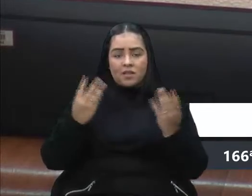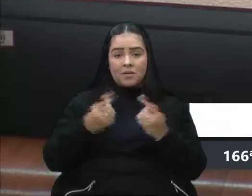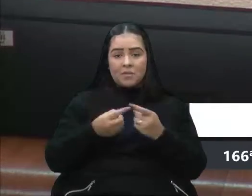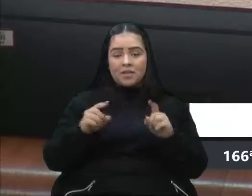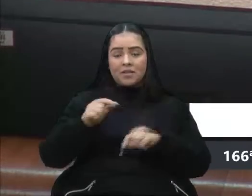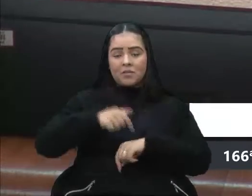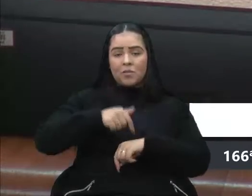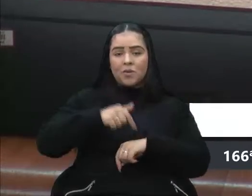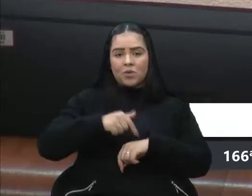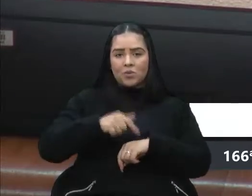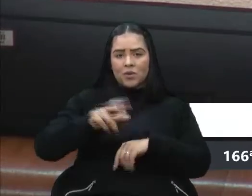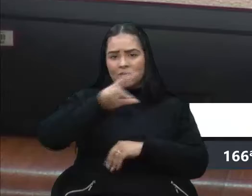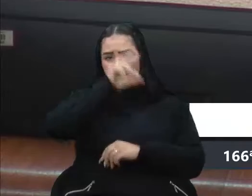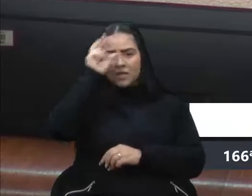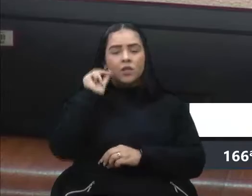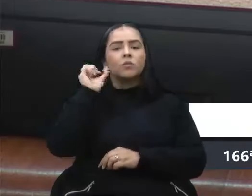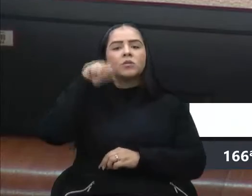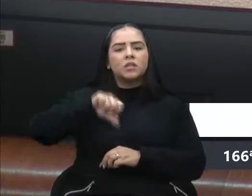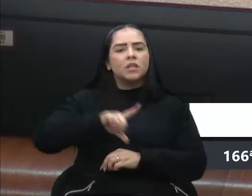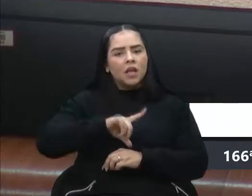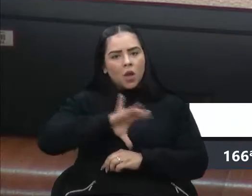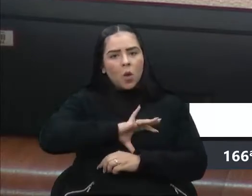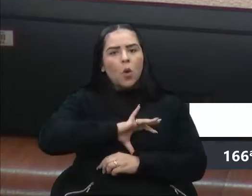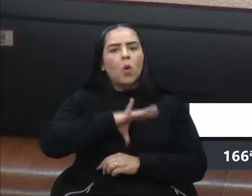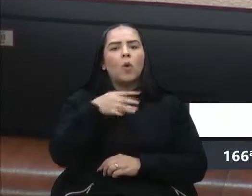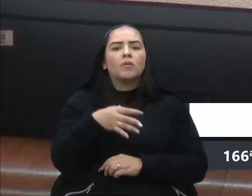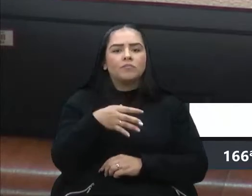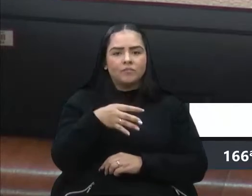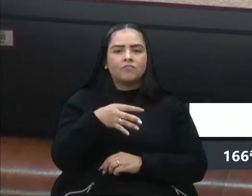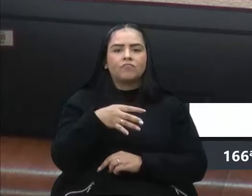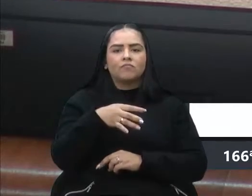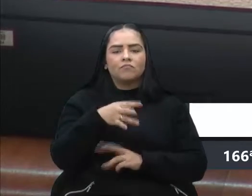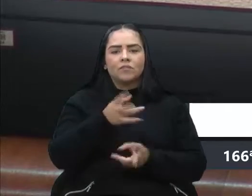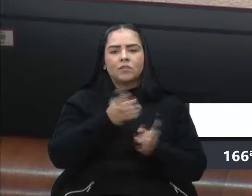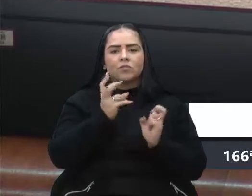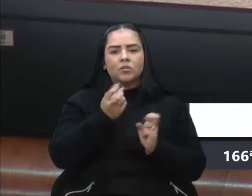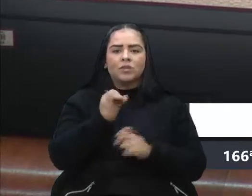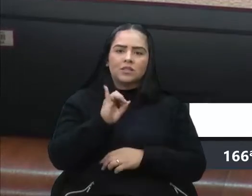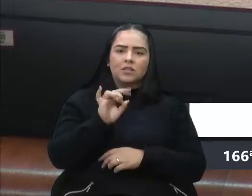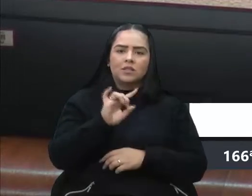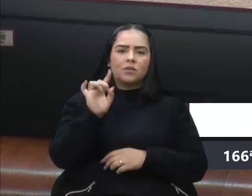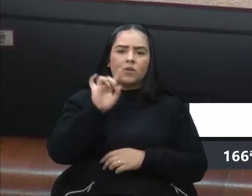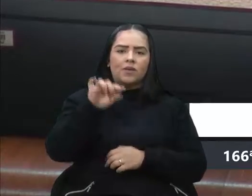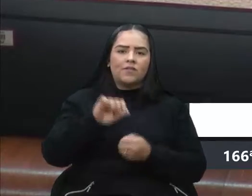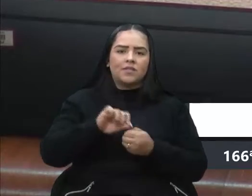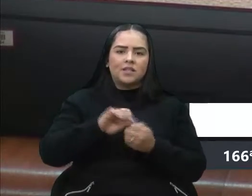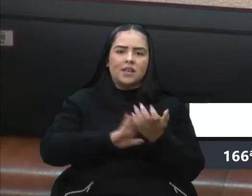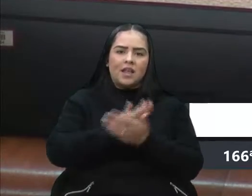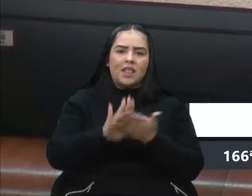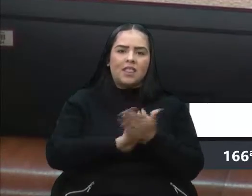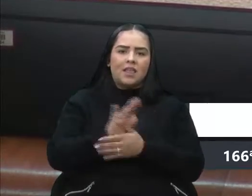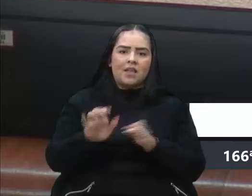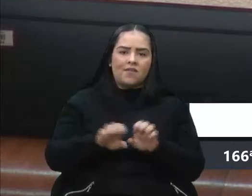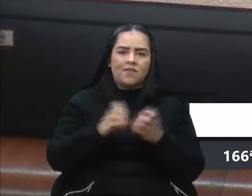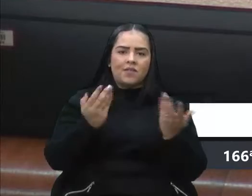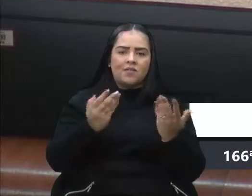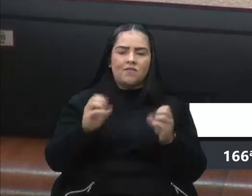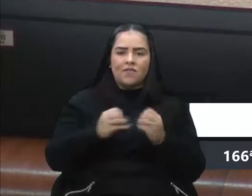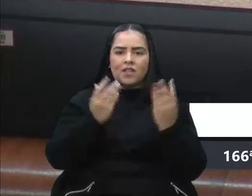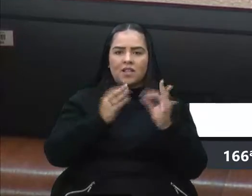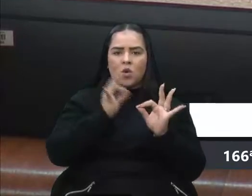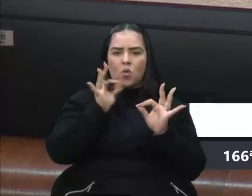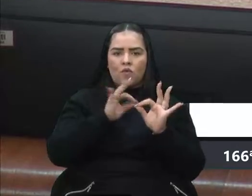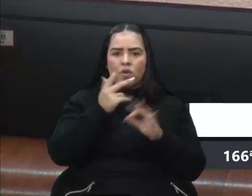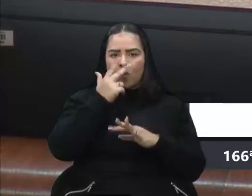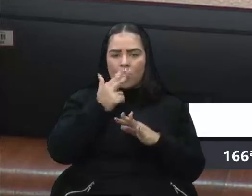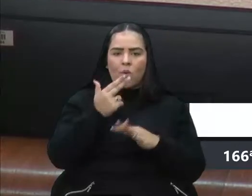naquele momento, o prefeito teve sim a coragem e se deu conta de que se não fosse feito o evento da Festa da Uva, como em